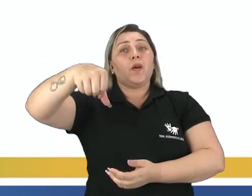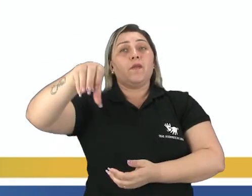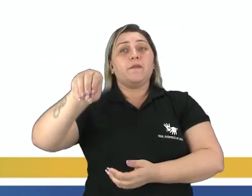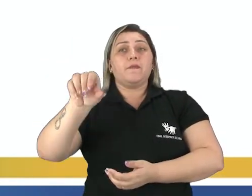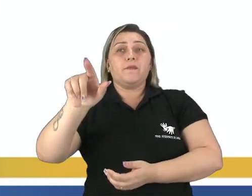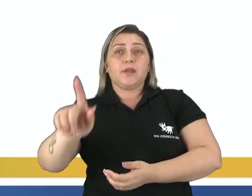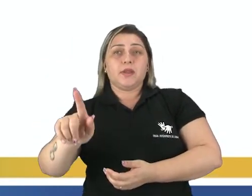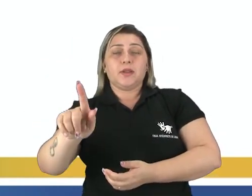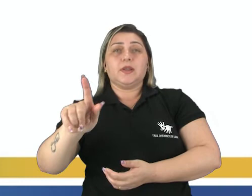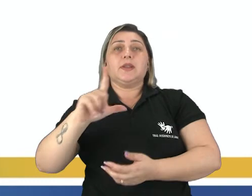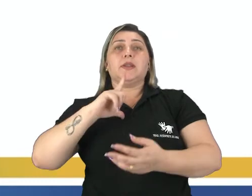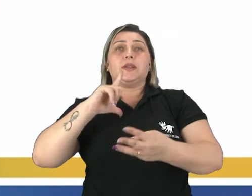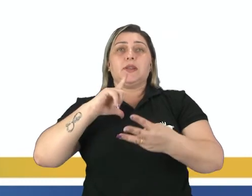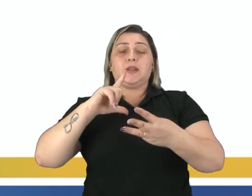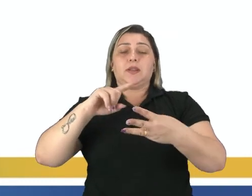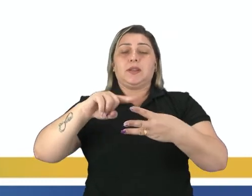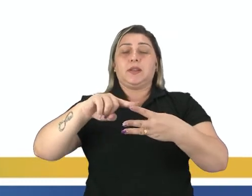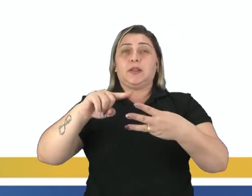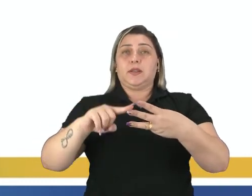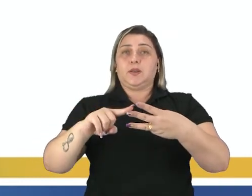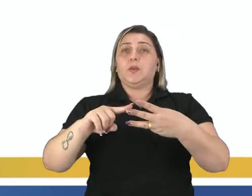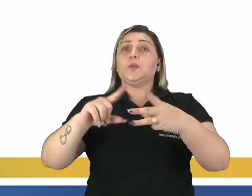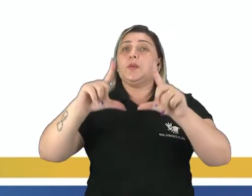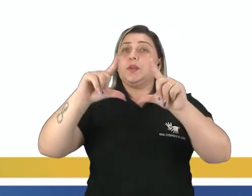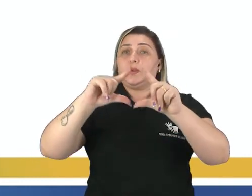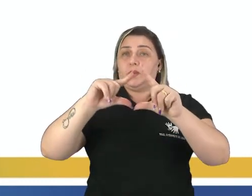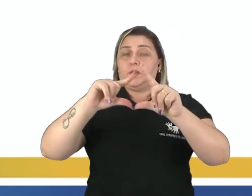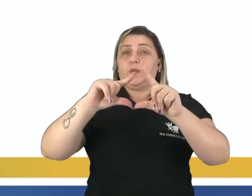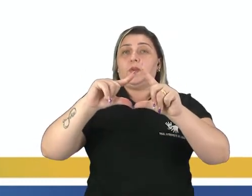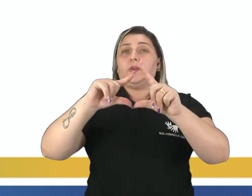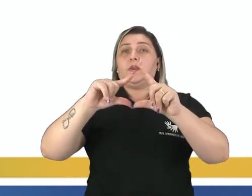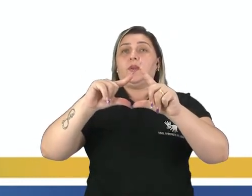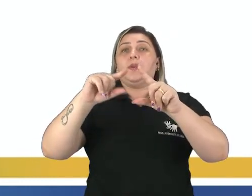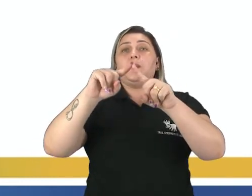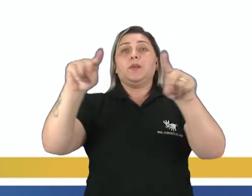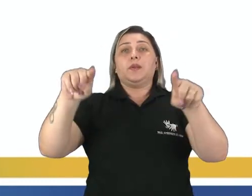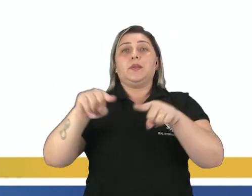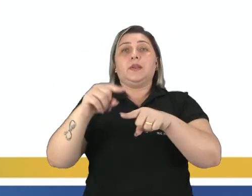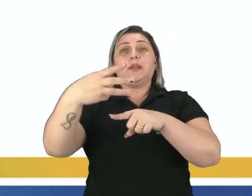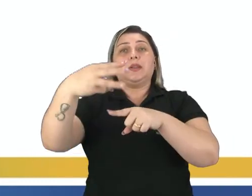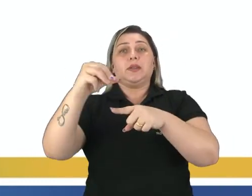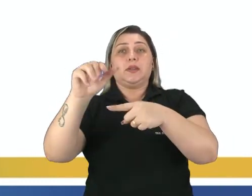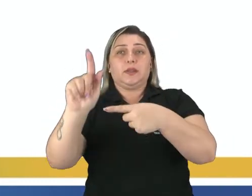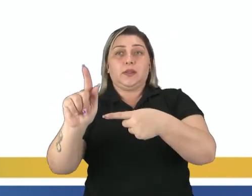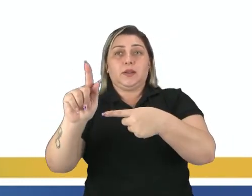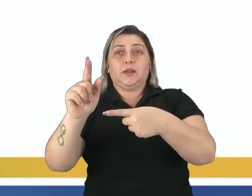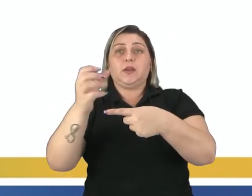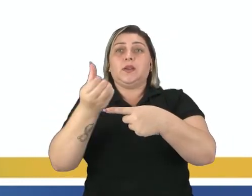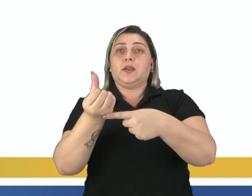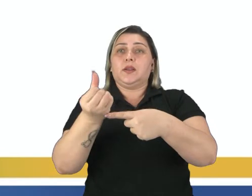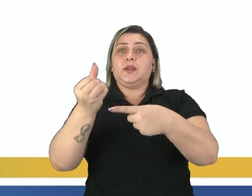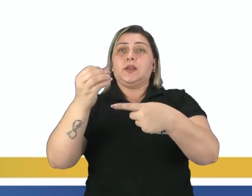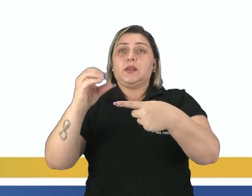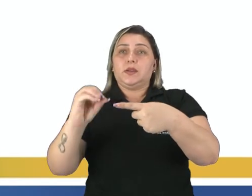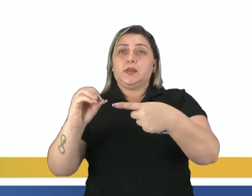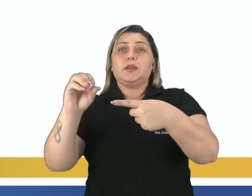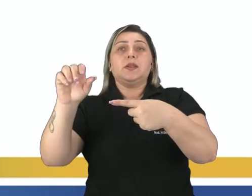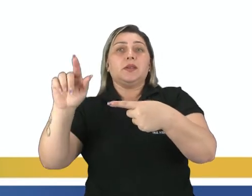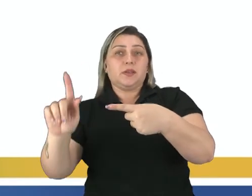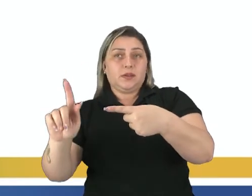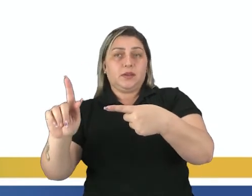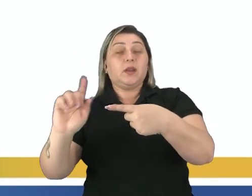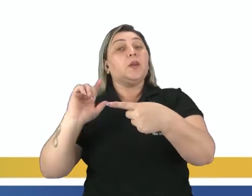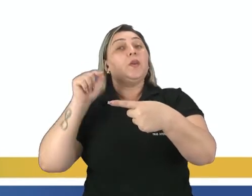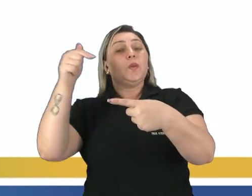graus. Então, teríamos neste triângulo um ângulo medindo 30 graus, um outro ângulo